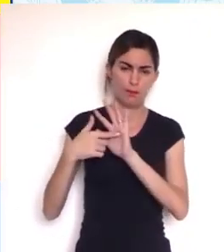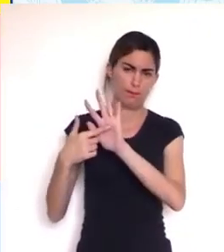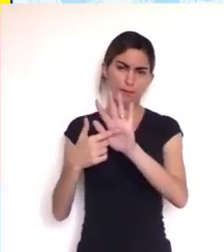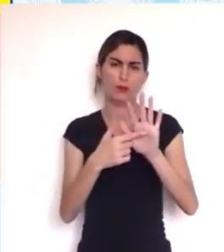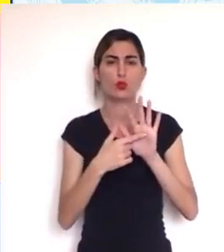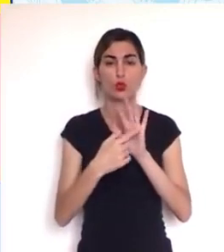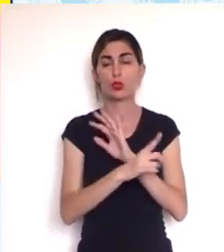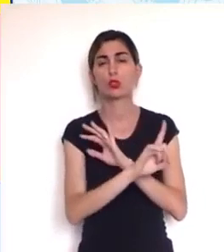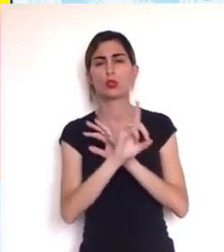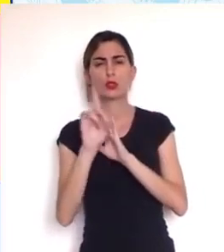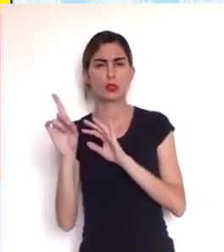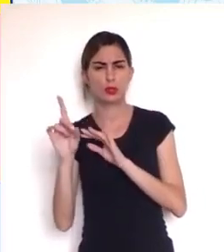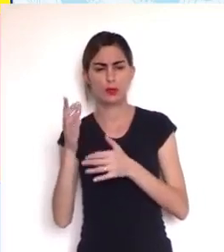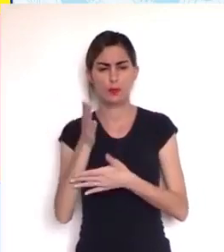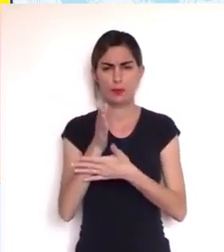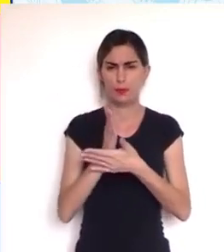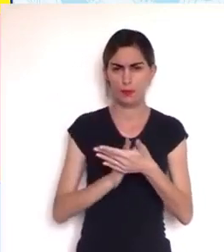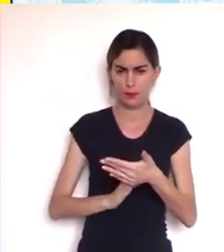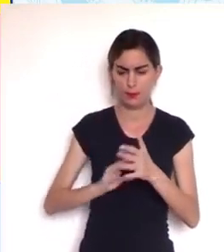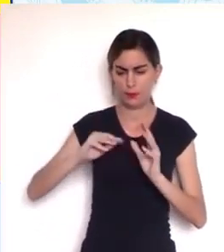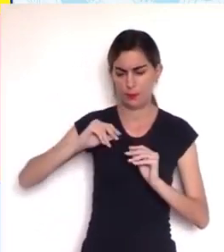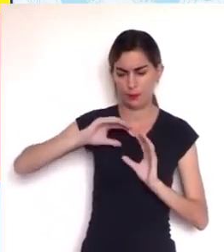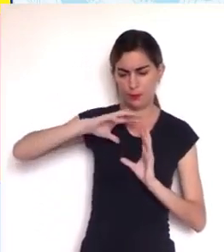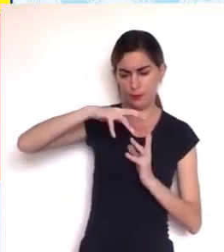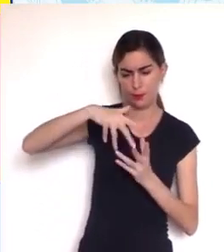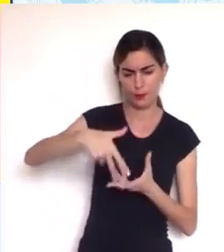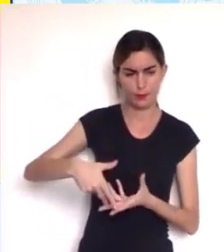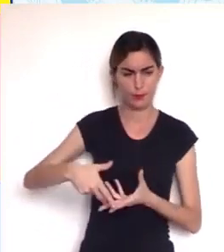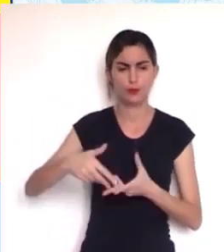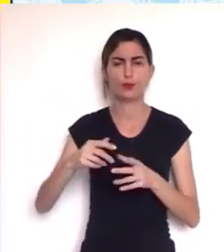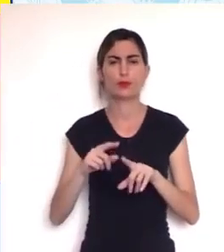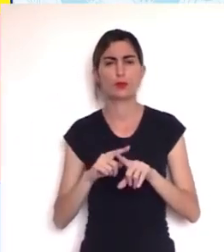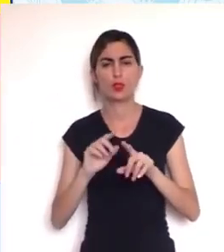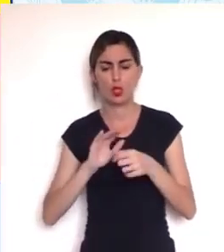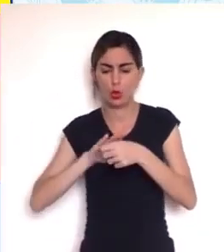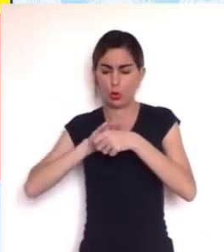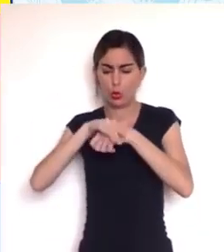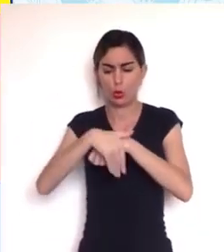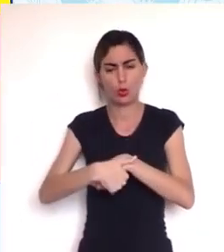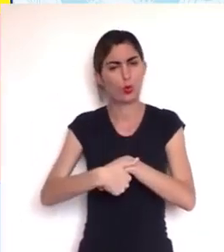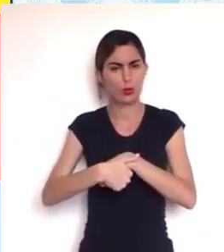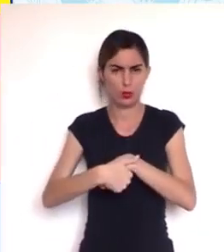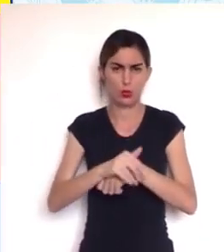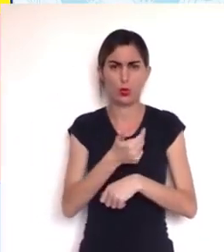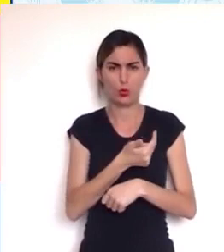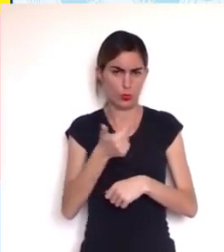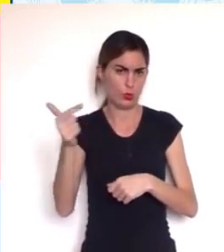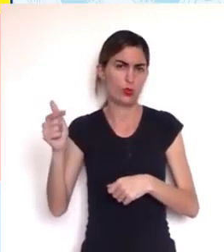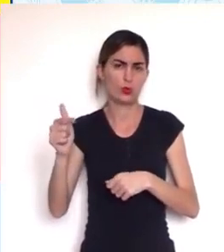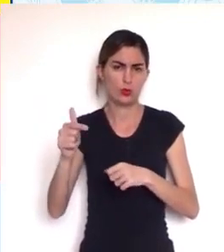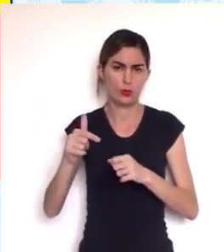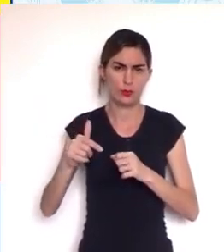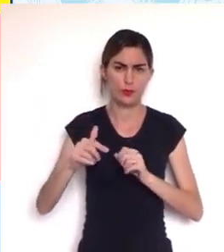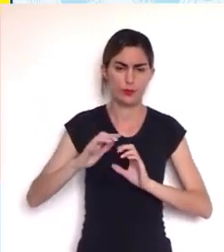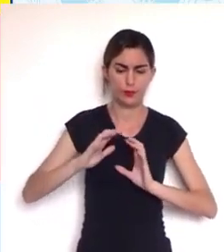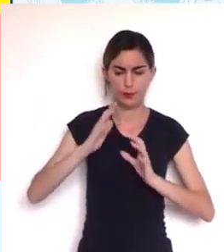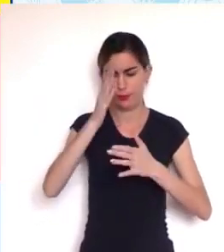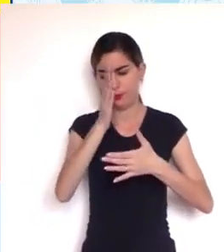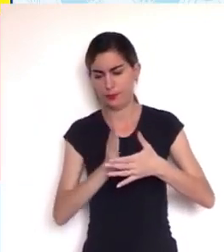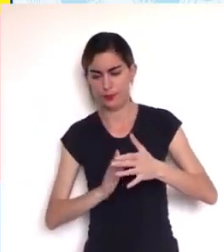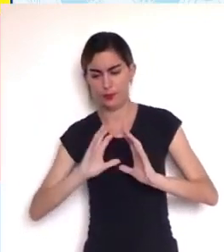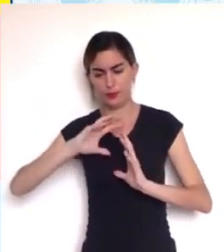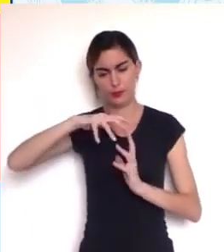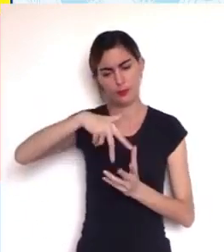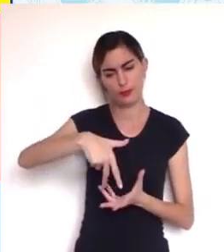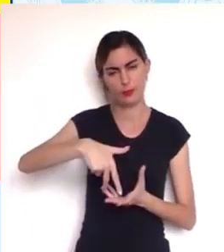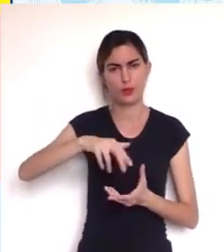mostrando aí o dia de uma parte da Terra e a noite na outra parte da Terra. Então, se